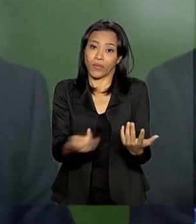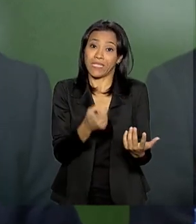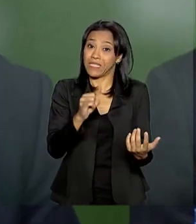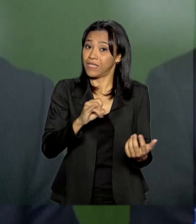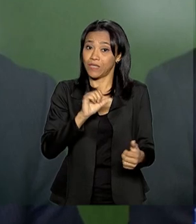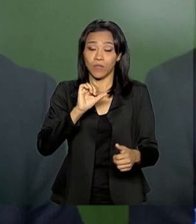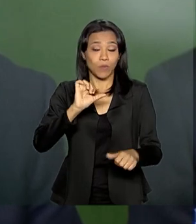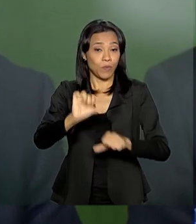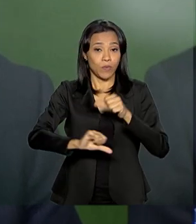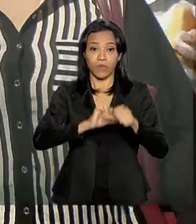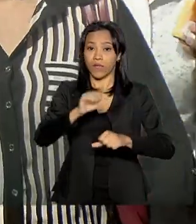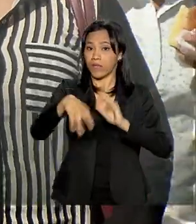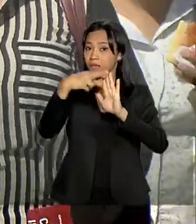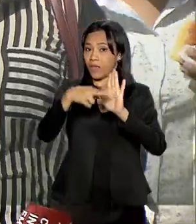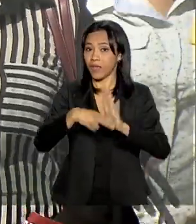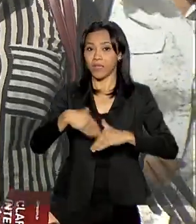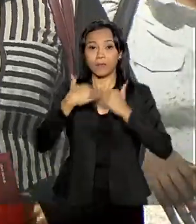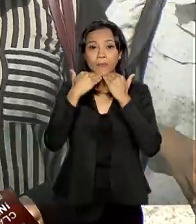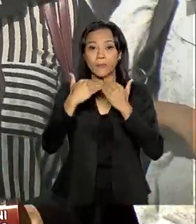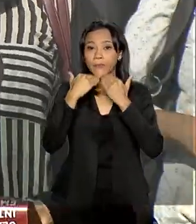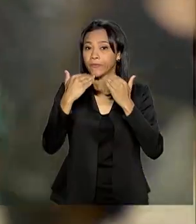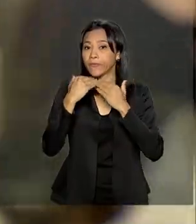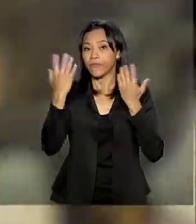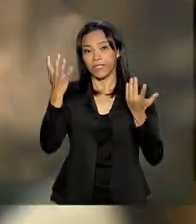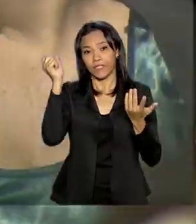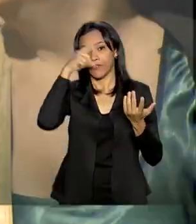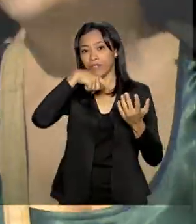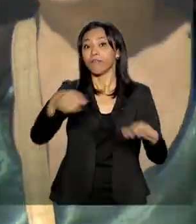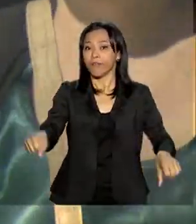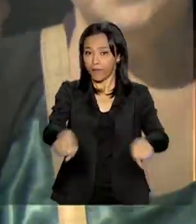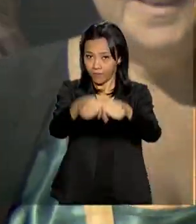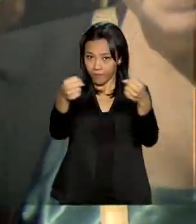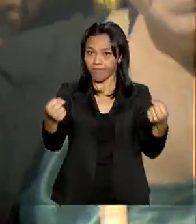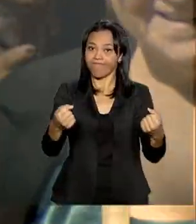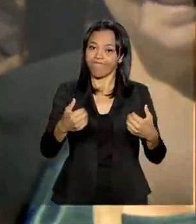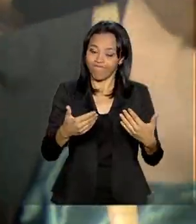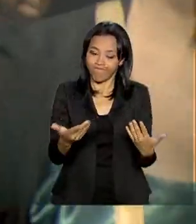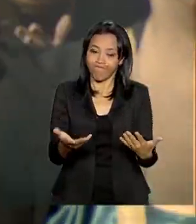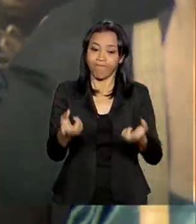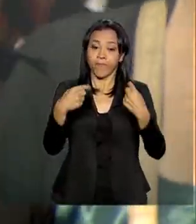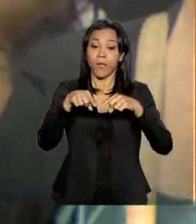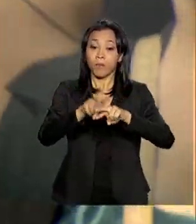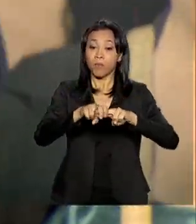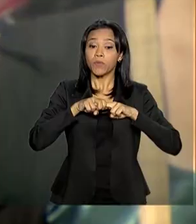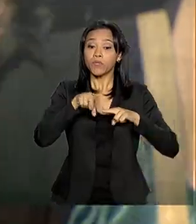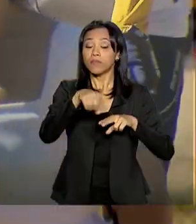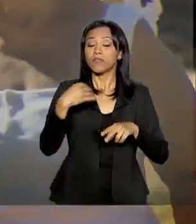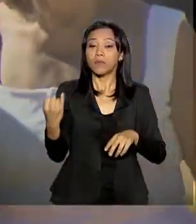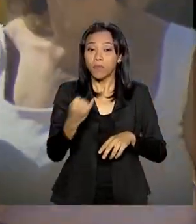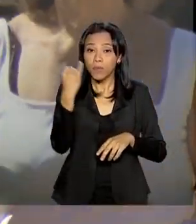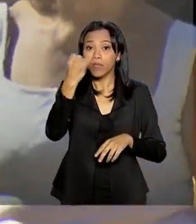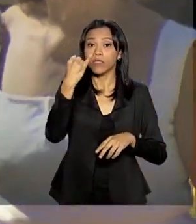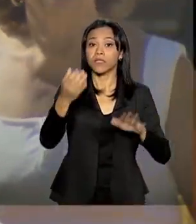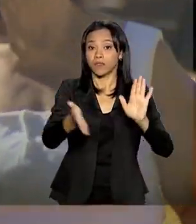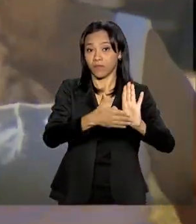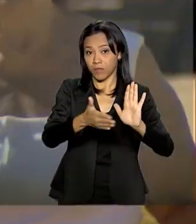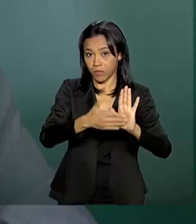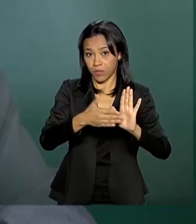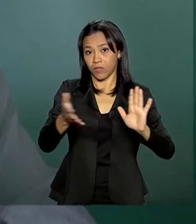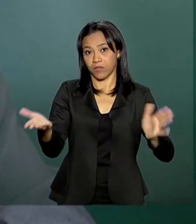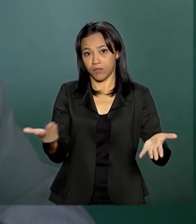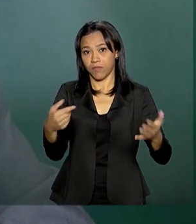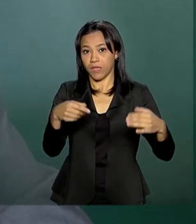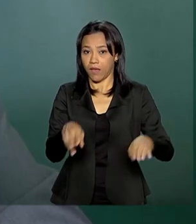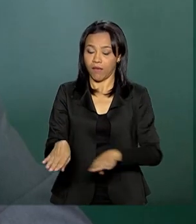o sistema não se sustenta. Por isso, a nova Previdência é tão importante para garantir o sistema sustentável e mais justo.